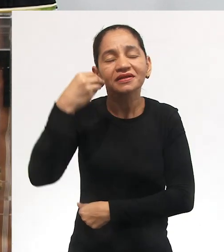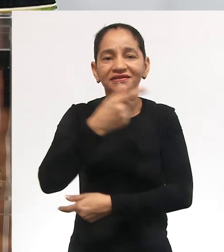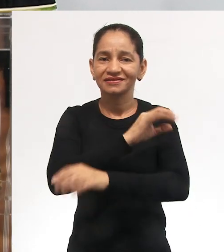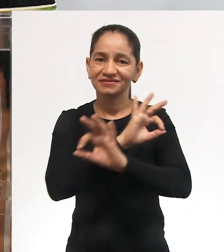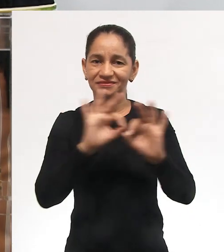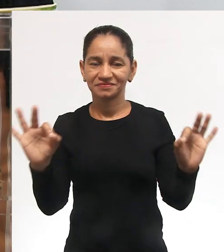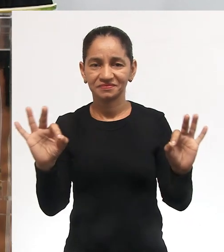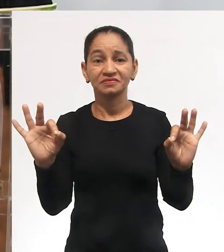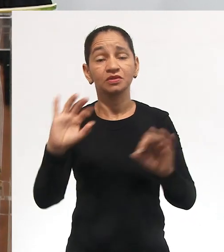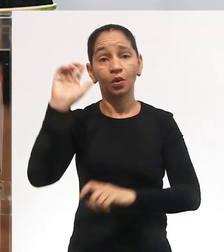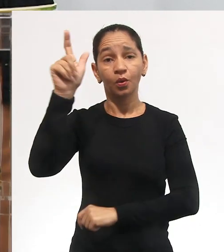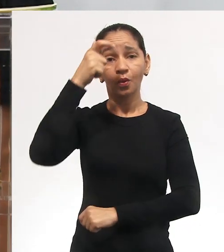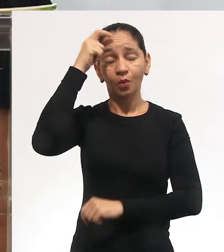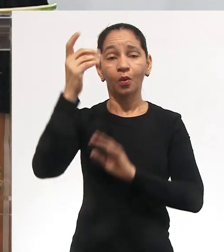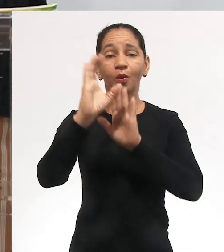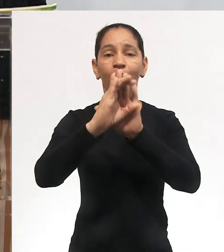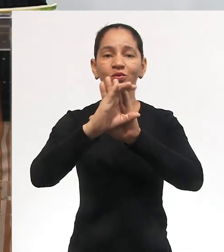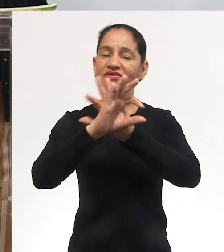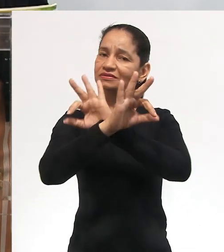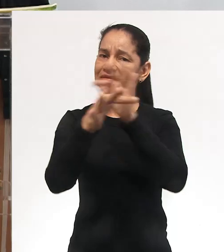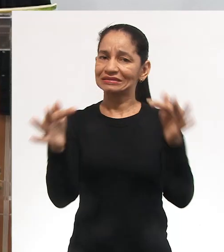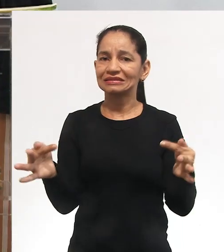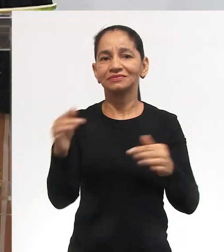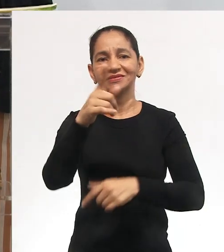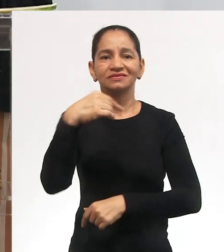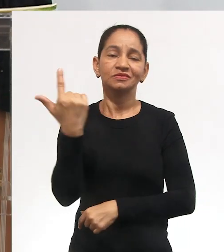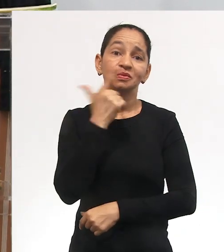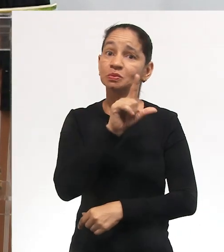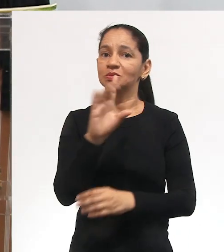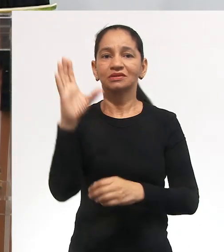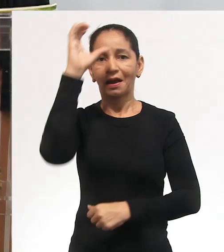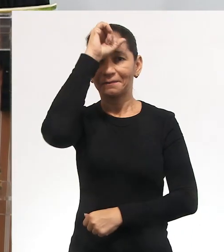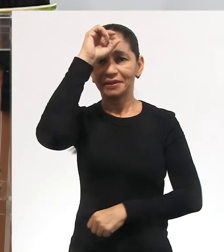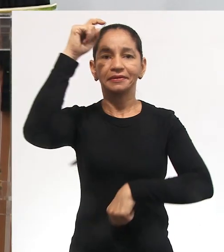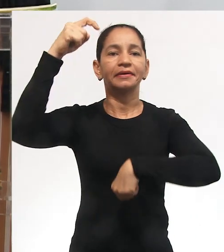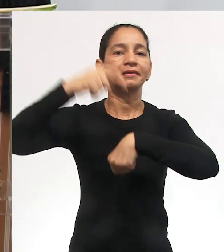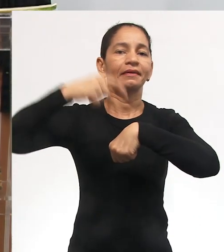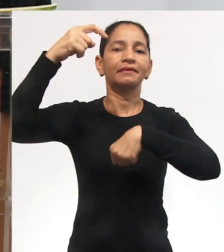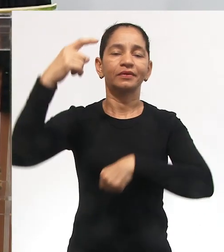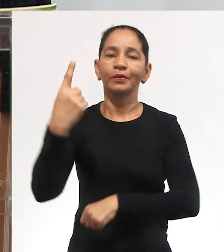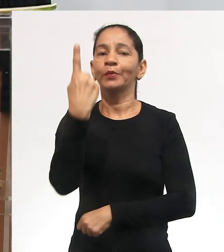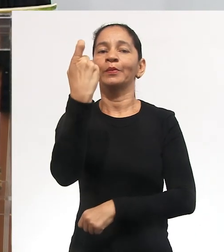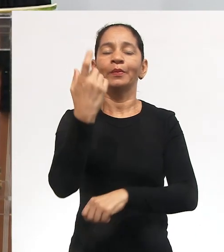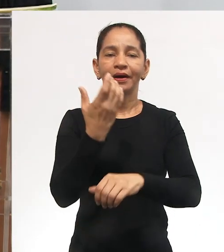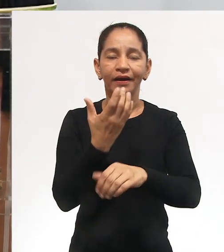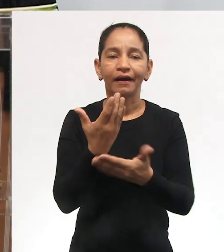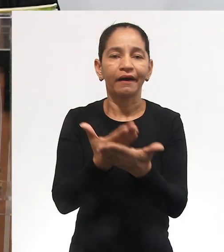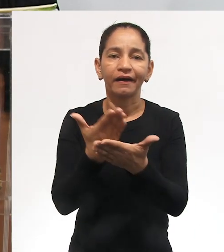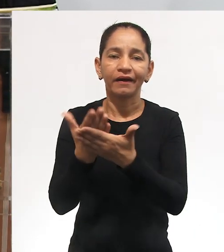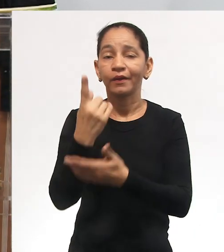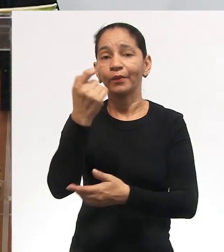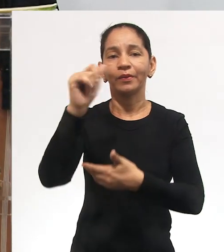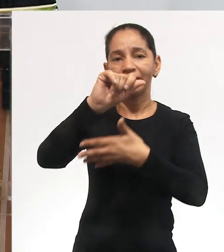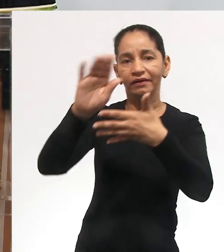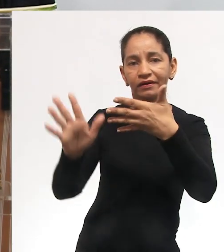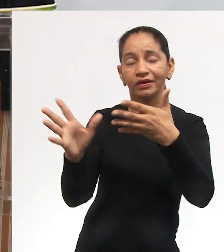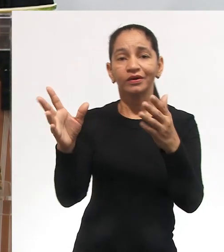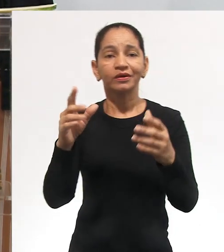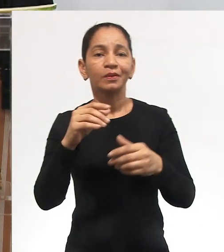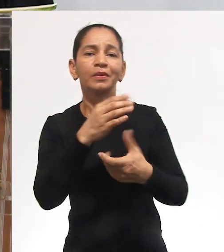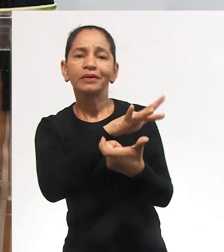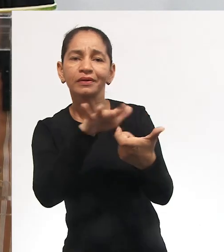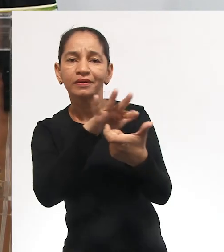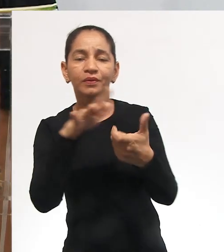uma experiência, lógico que conceitual, porque não tem como nós aprendermos, né, sobre